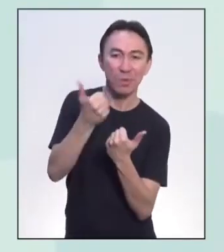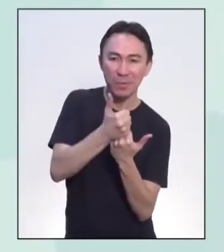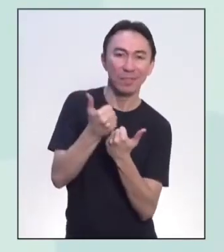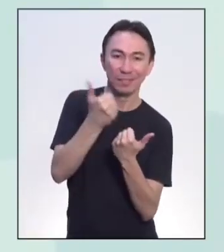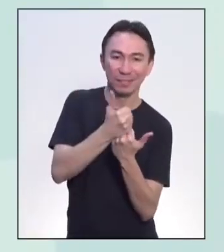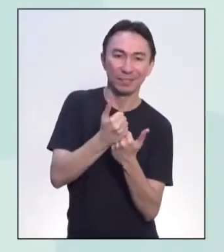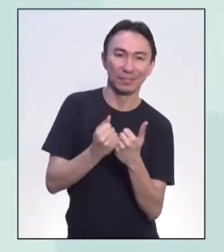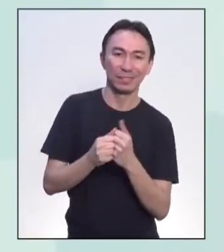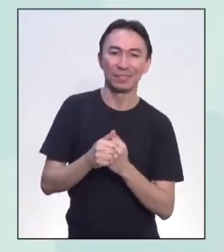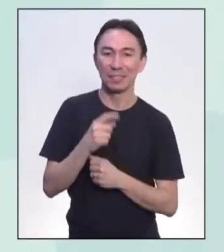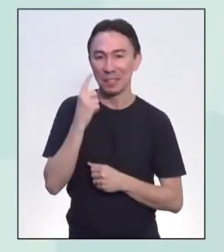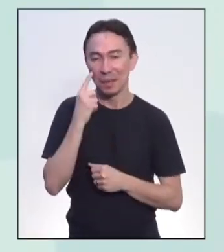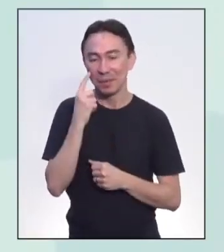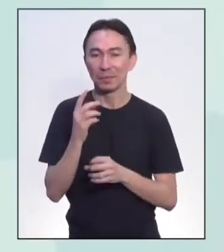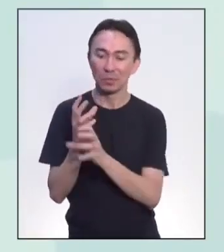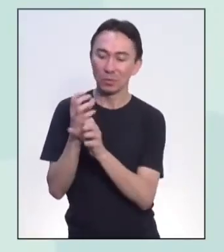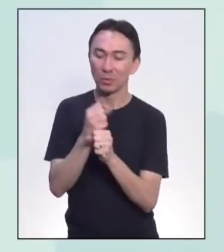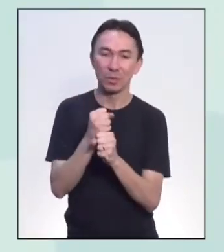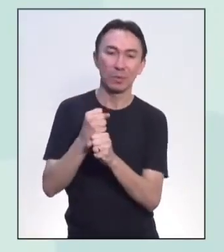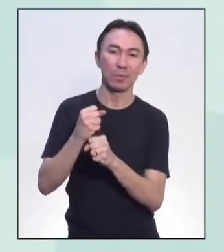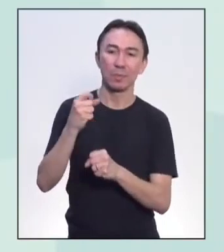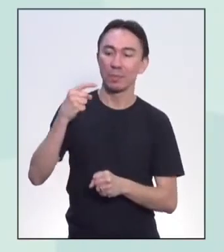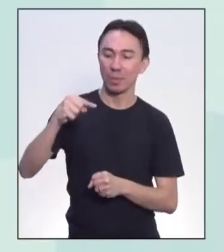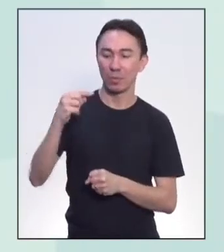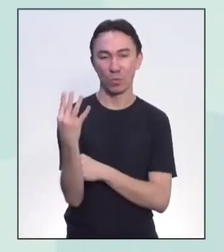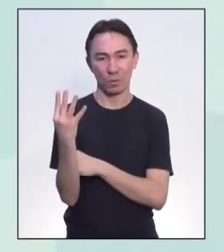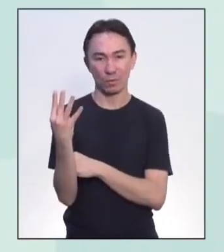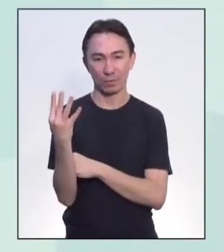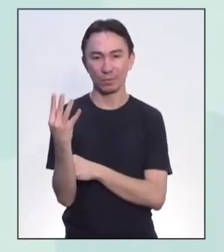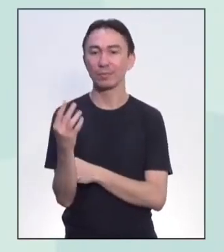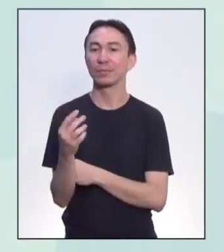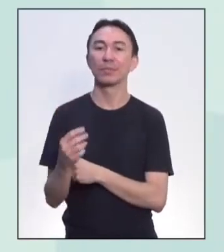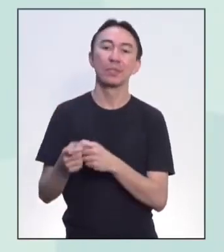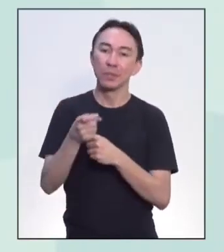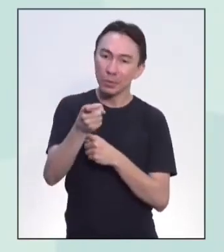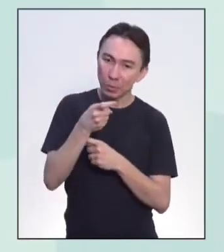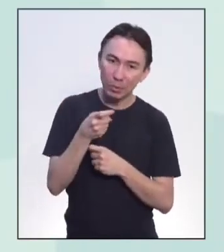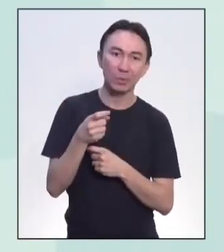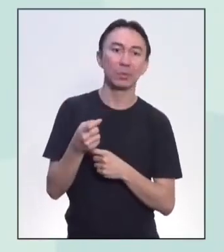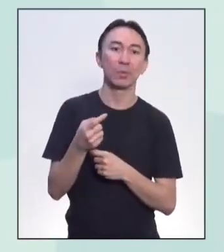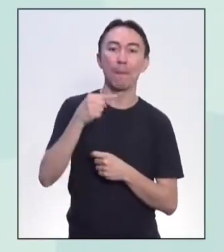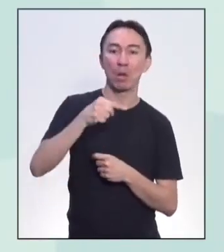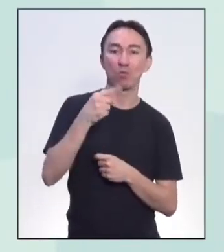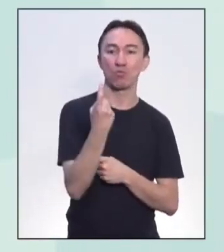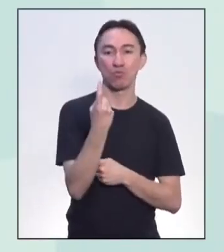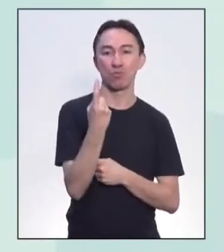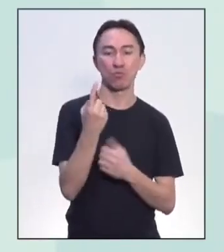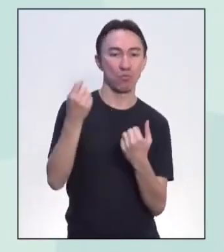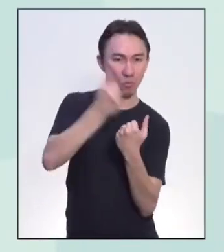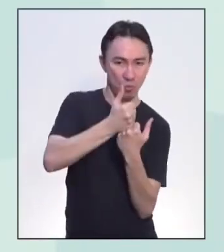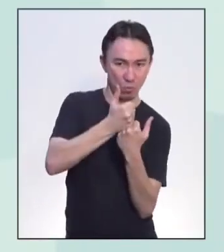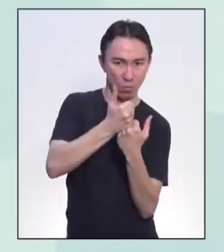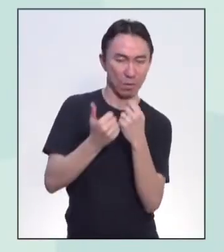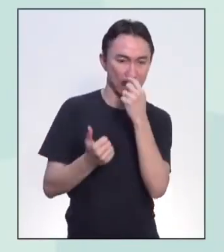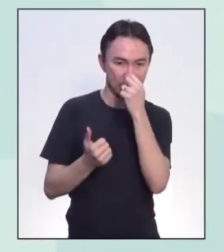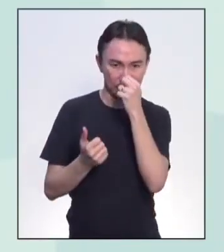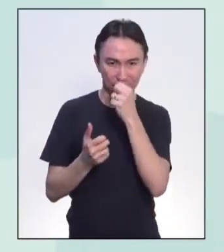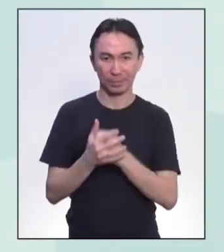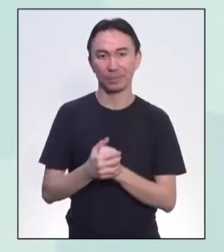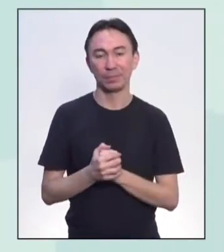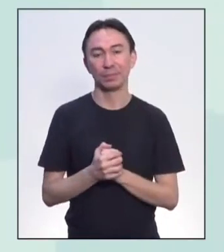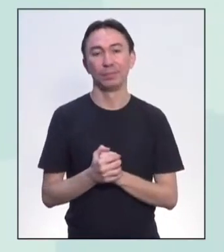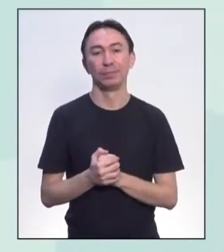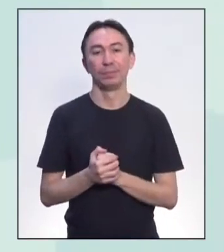2, devo ao todo 4. Agora, vou substituir o menos 1. Menos 1,